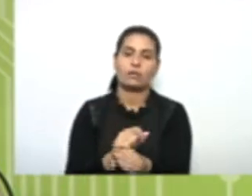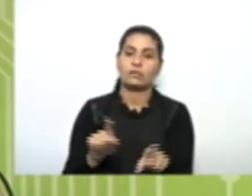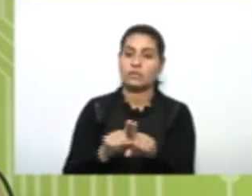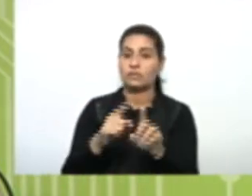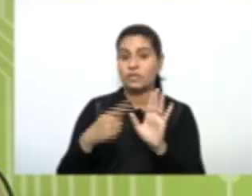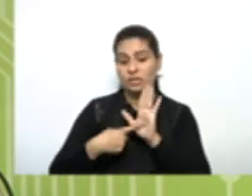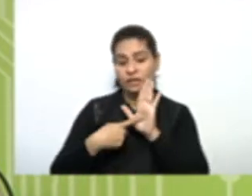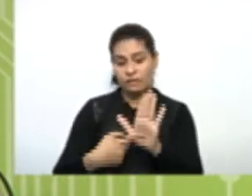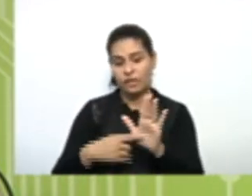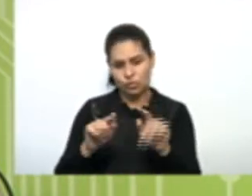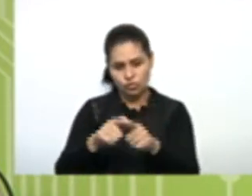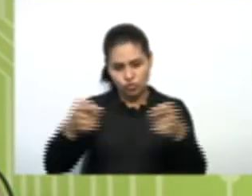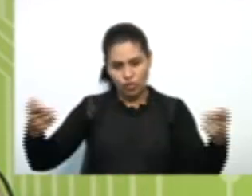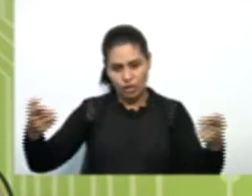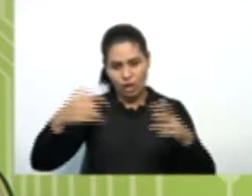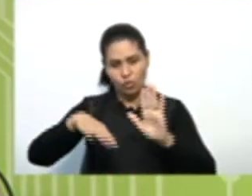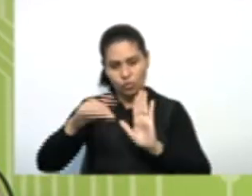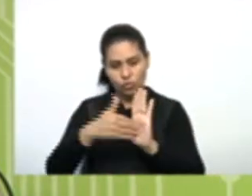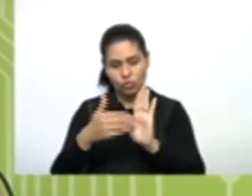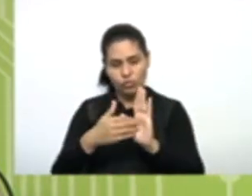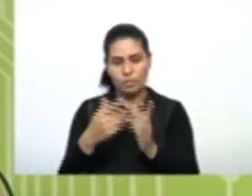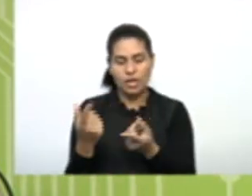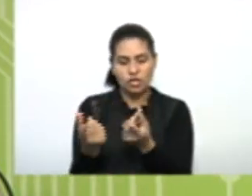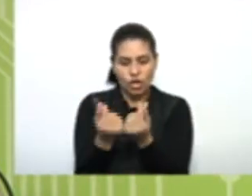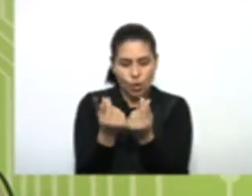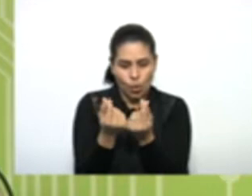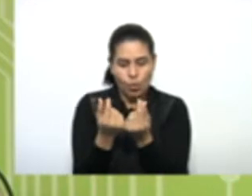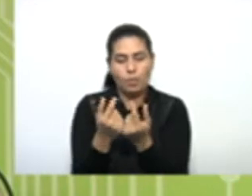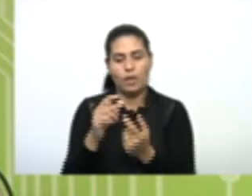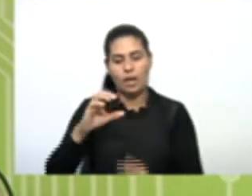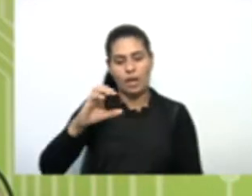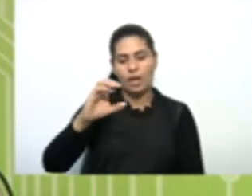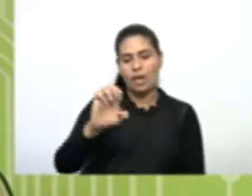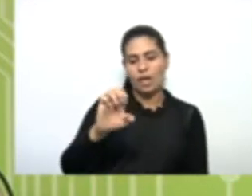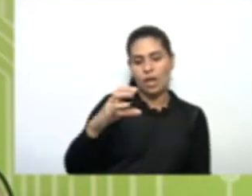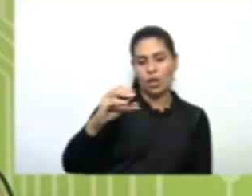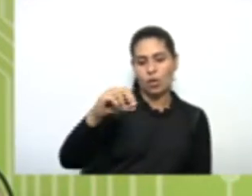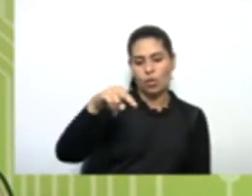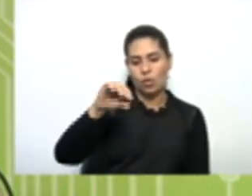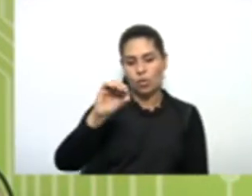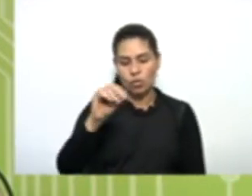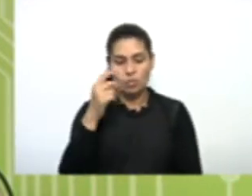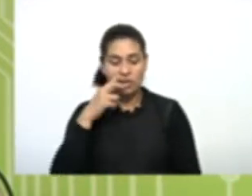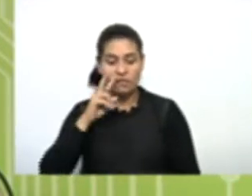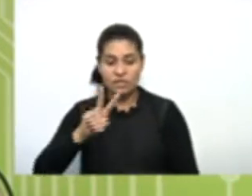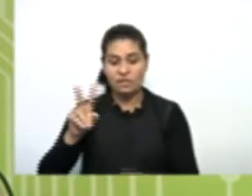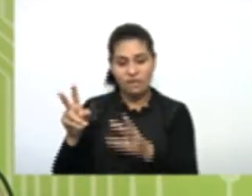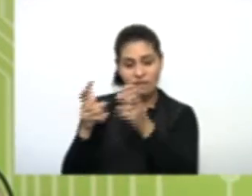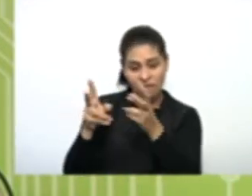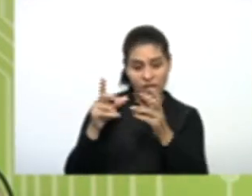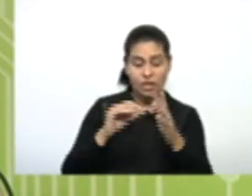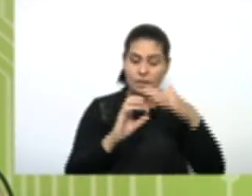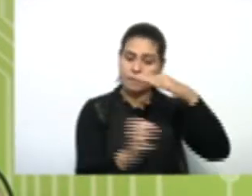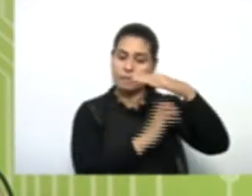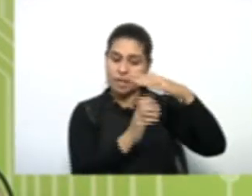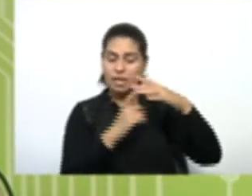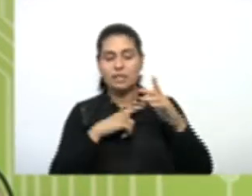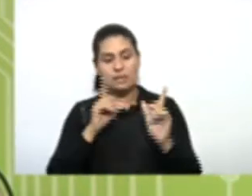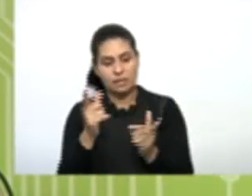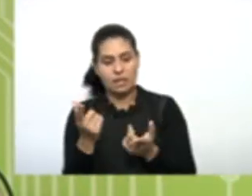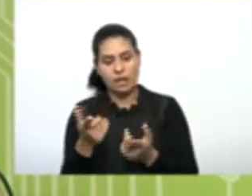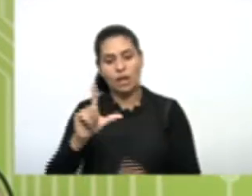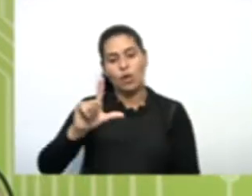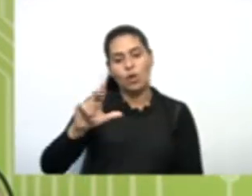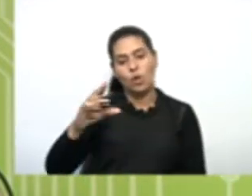está assistindo o jornal, se você observar as partes de economia do jornal, pode ficar atento. Você vai notar, as grandes empresas normalmente têm o